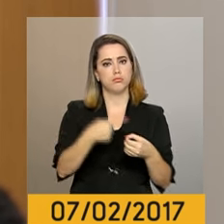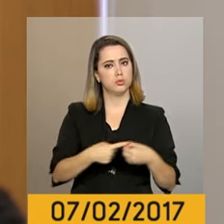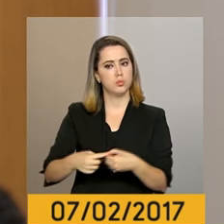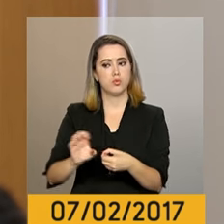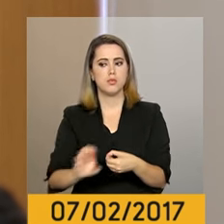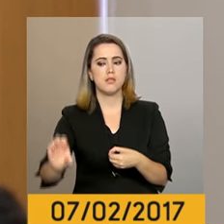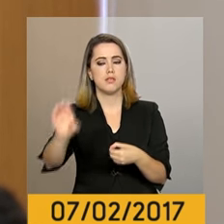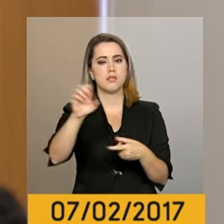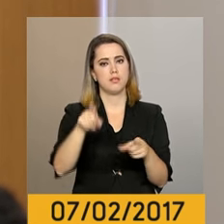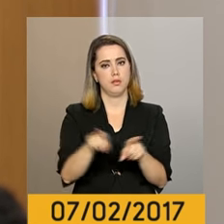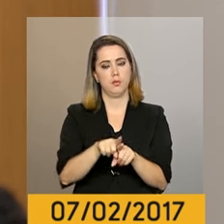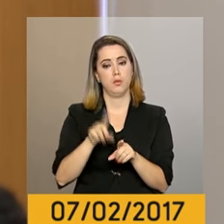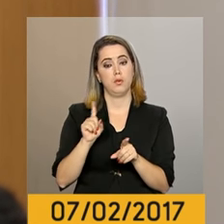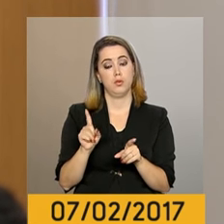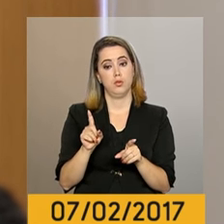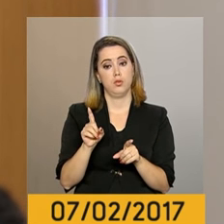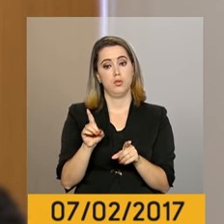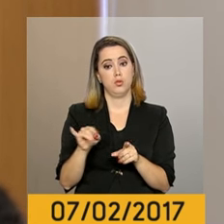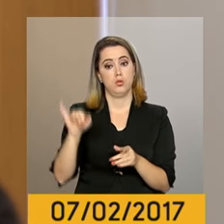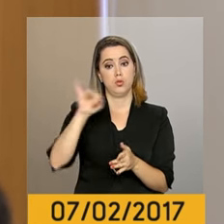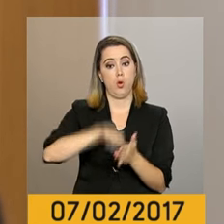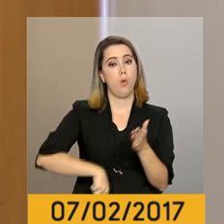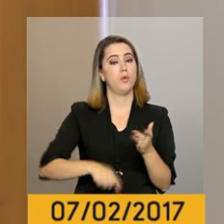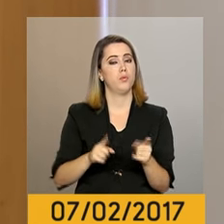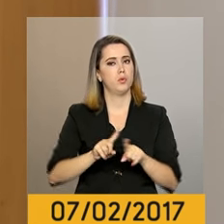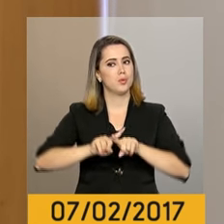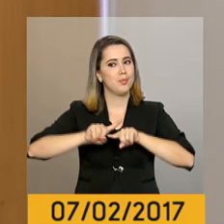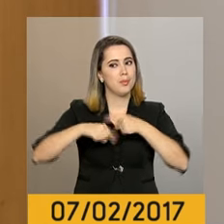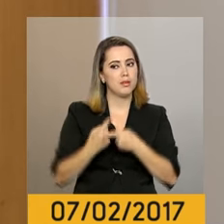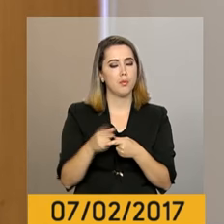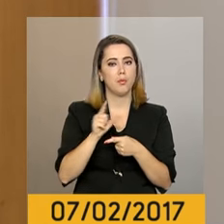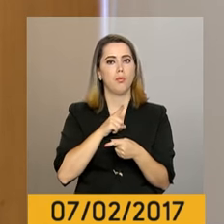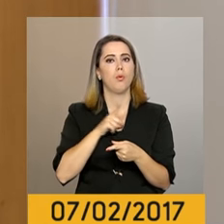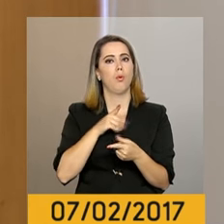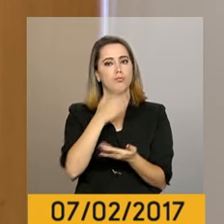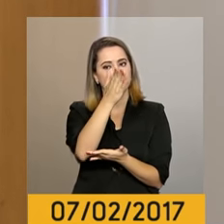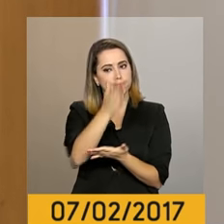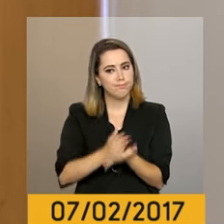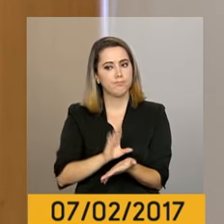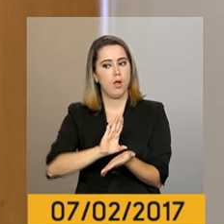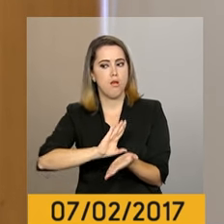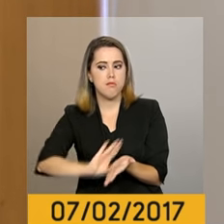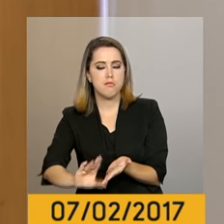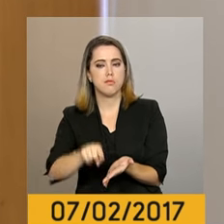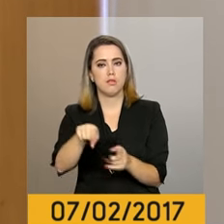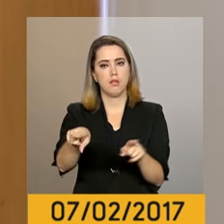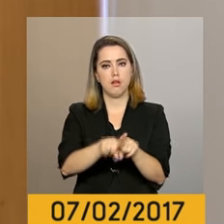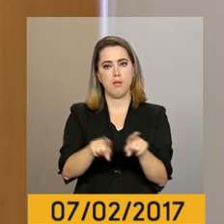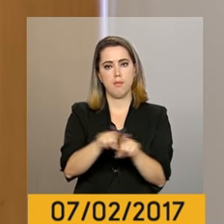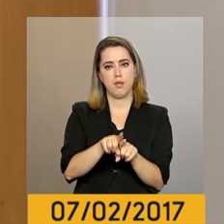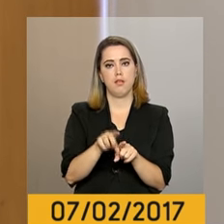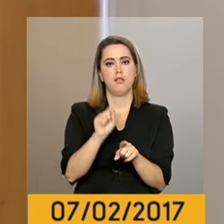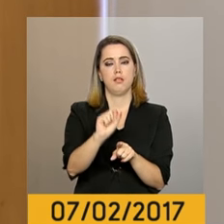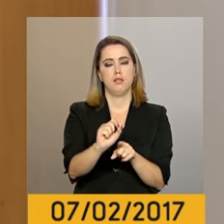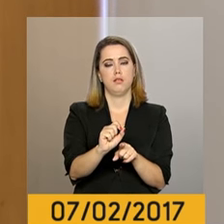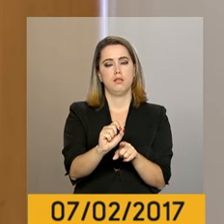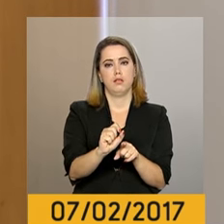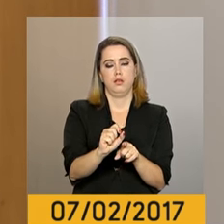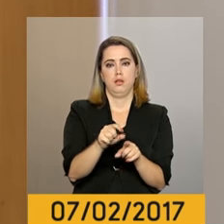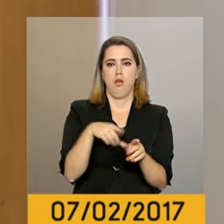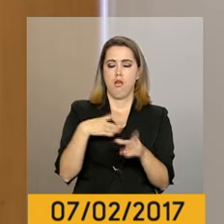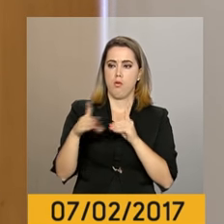no tocante ao imposto, mas logo depois, fruto exatamente de conversações mantidas com os